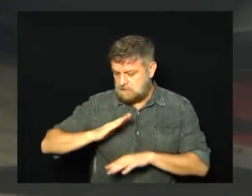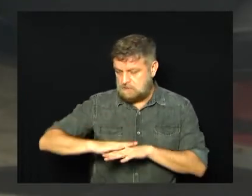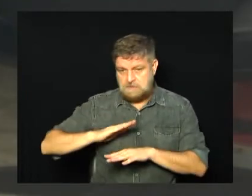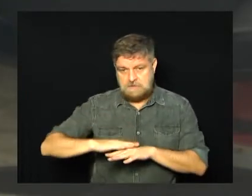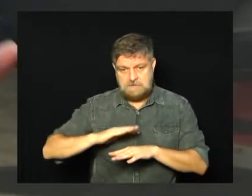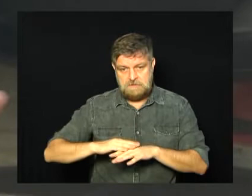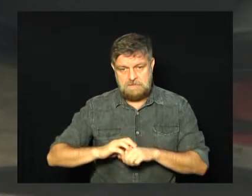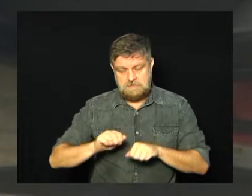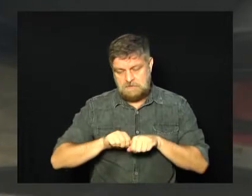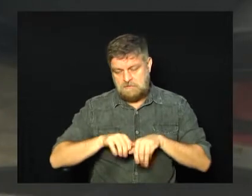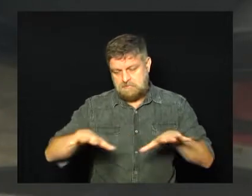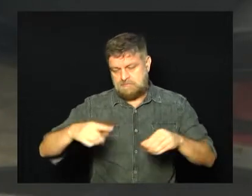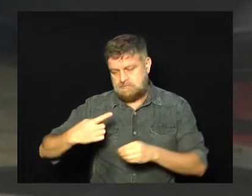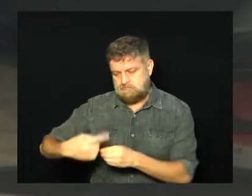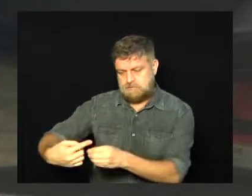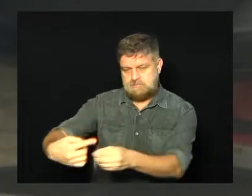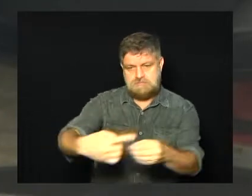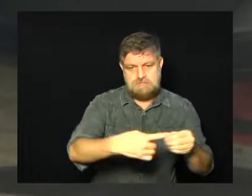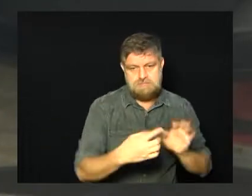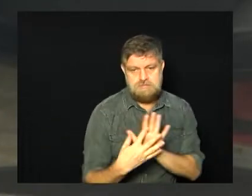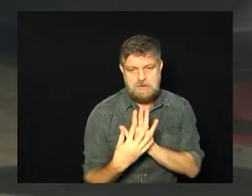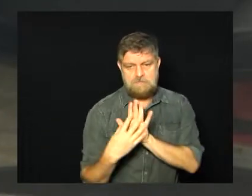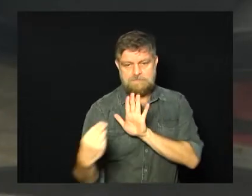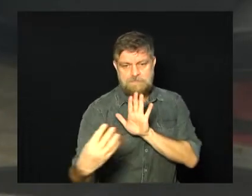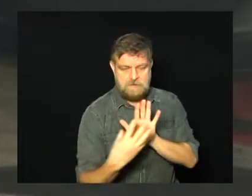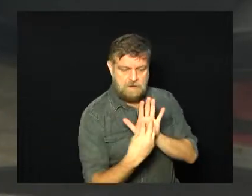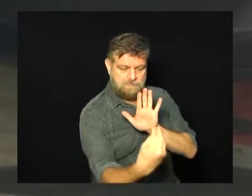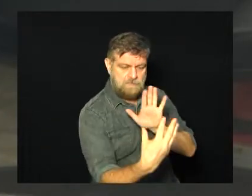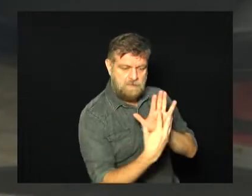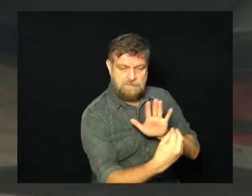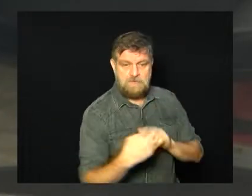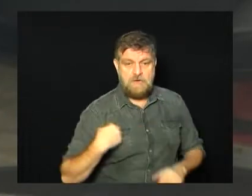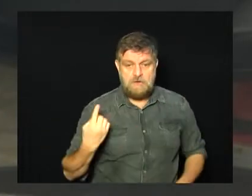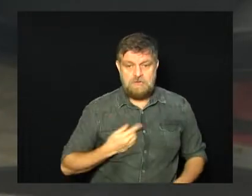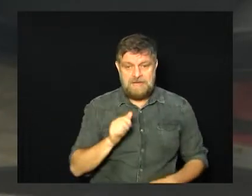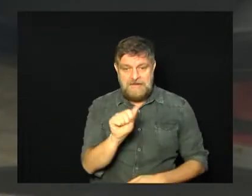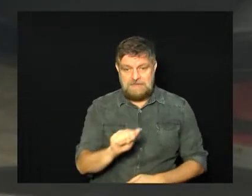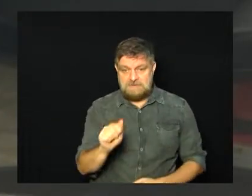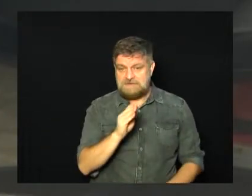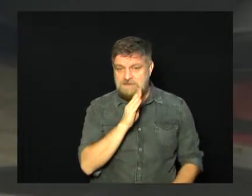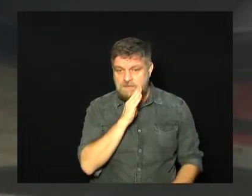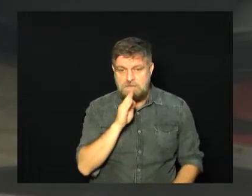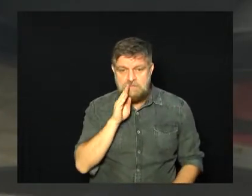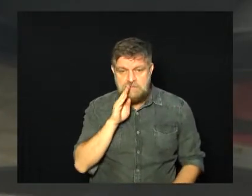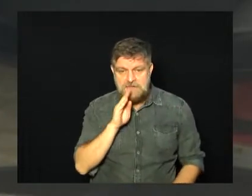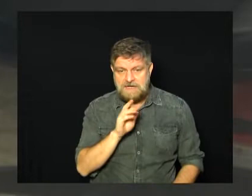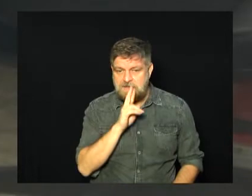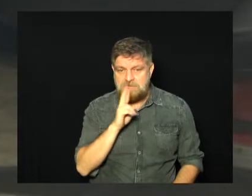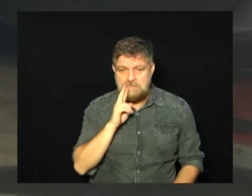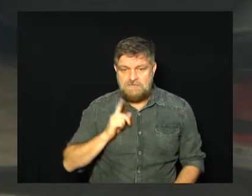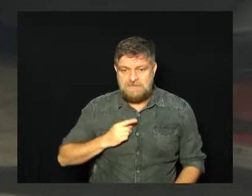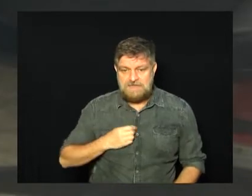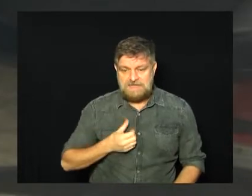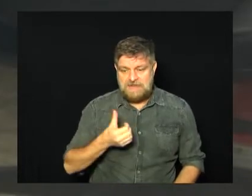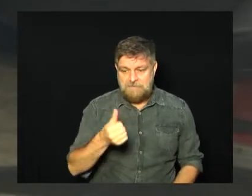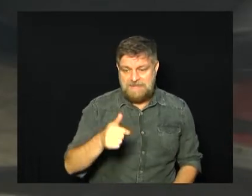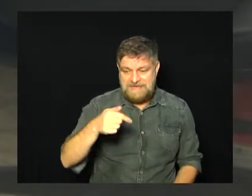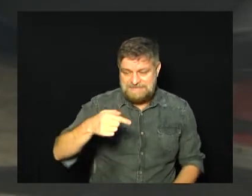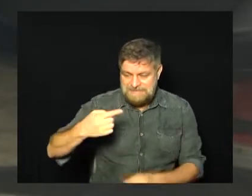para vários municípios do interior. A gente, na Brasel, cuida de 67 municípios do nosso